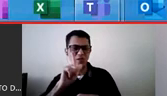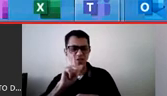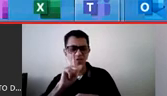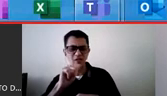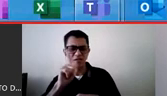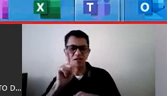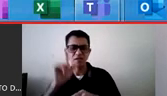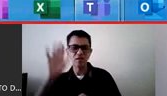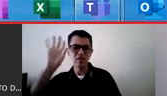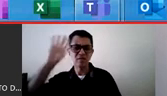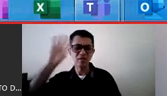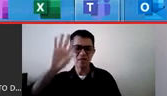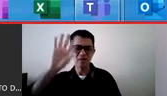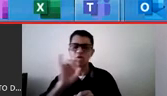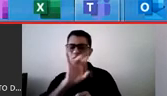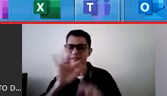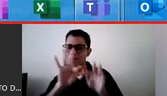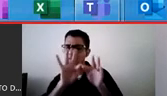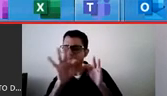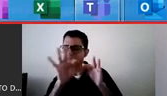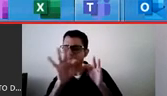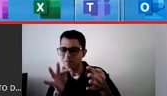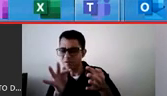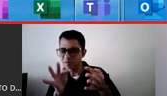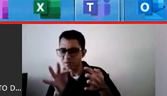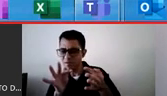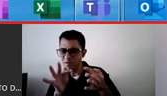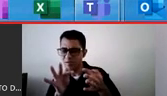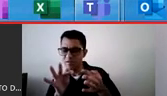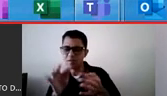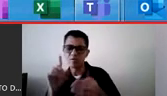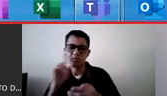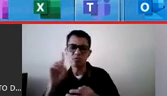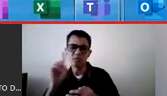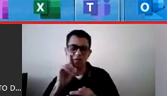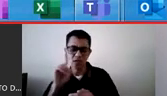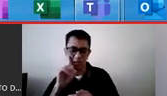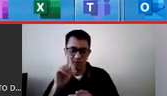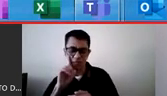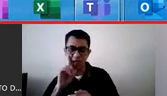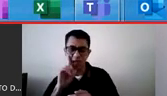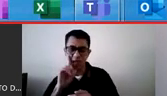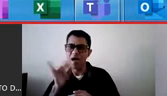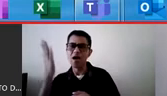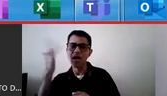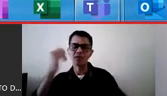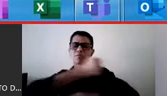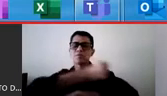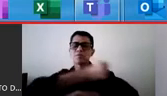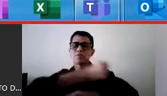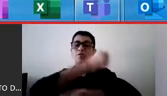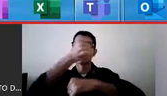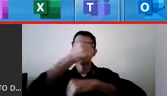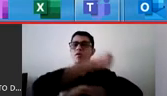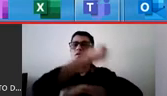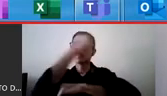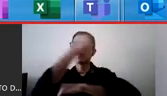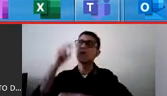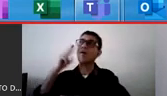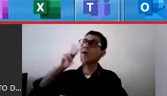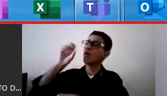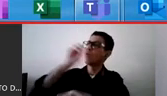Era tão simples, tão besta do nosso dia a dia, mas eu não fazia. Era abrir a janela da minha casa e olhar para o sol, porque